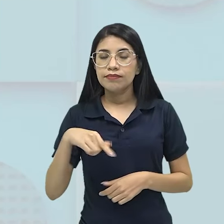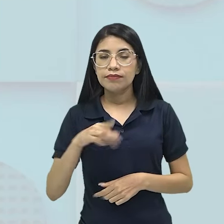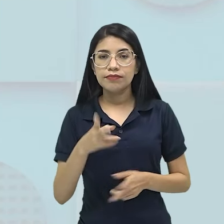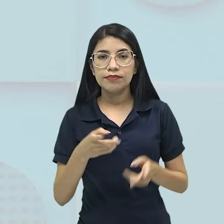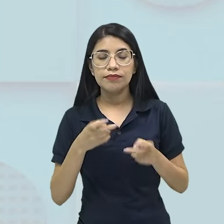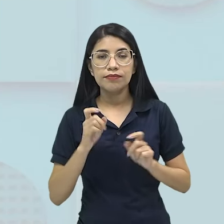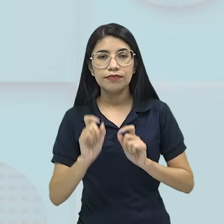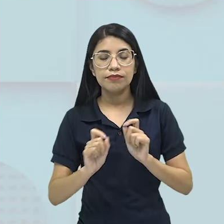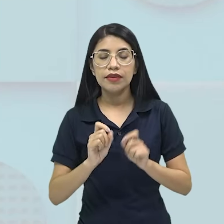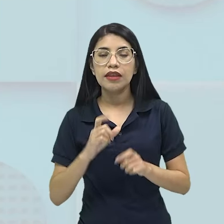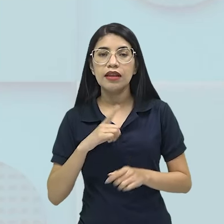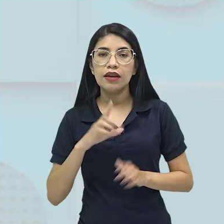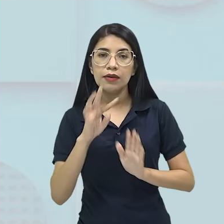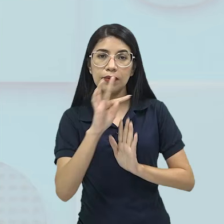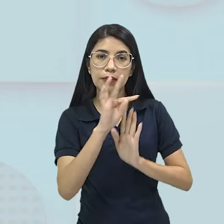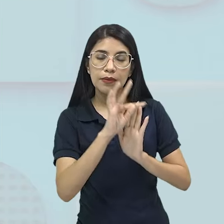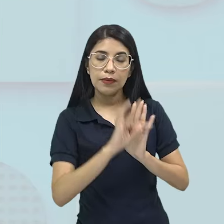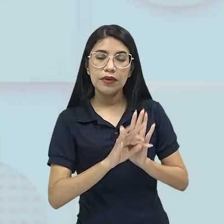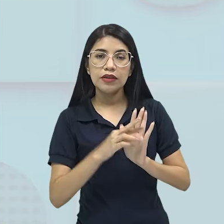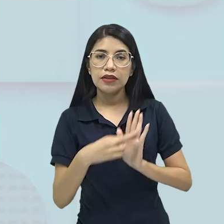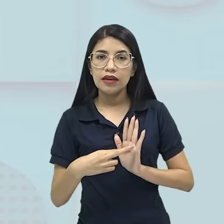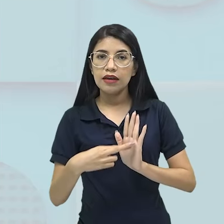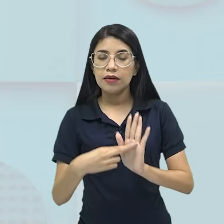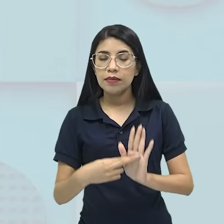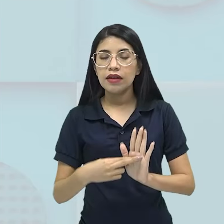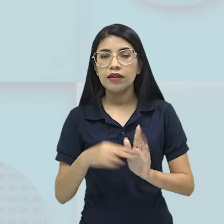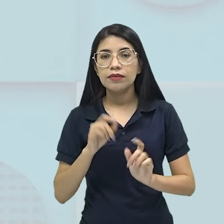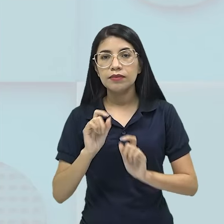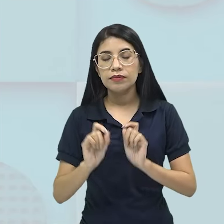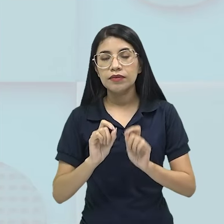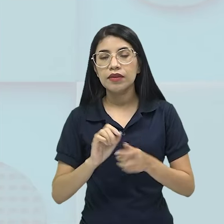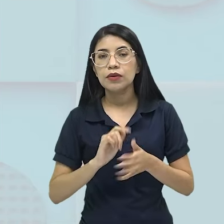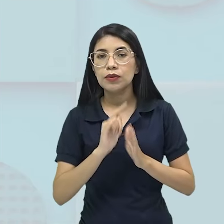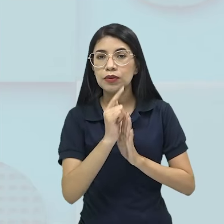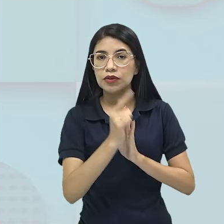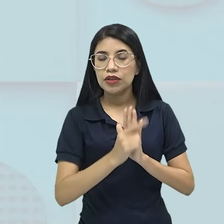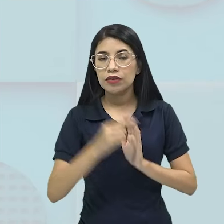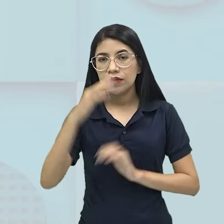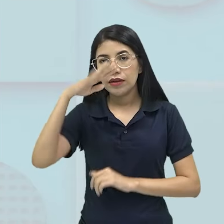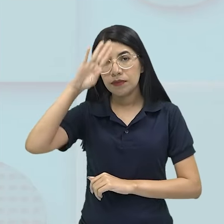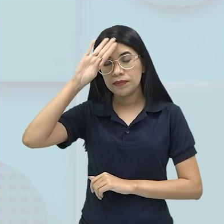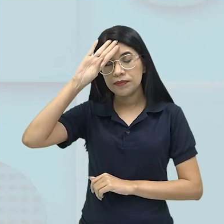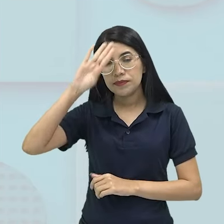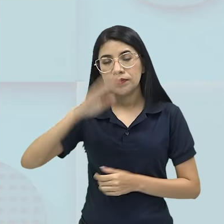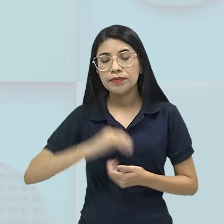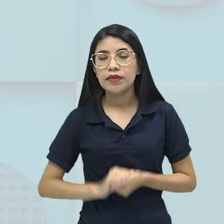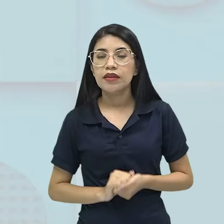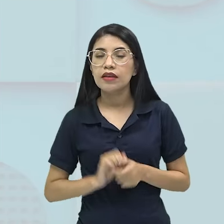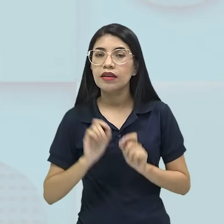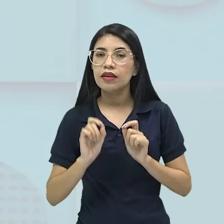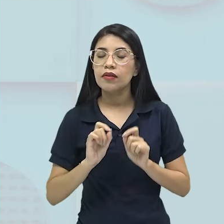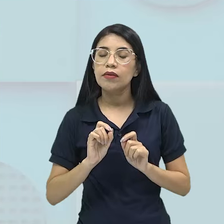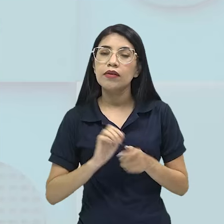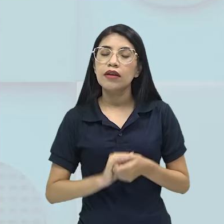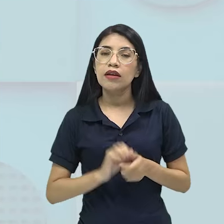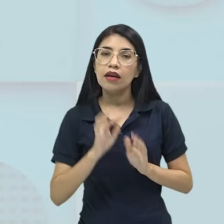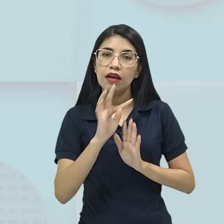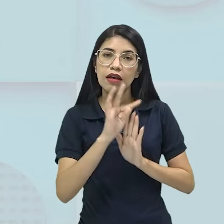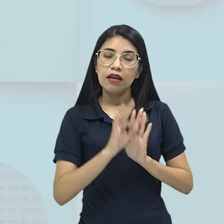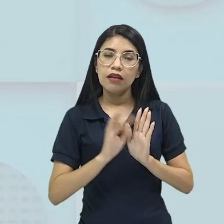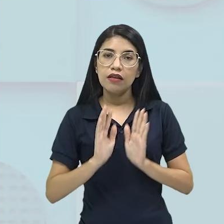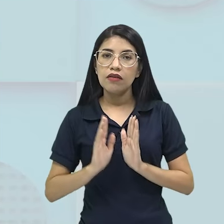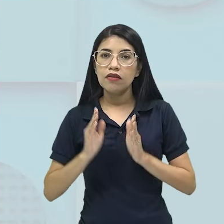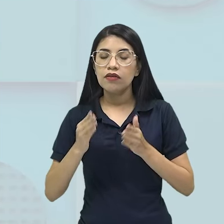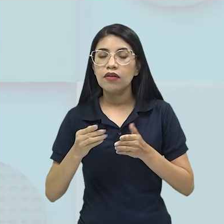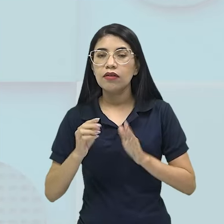que nós temos um texto representativo do gênero dramático, né? Que são textos